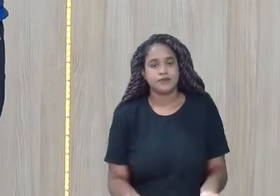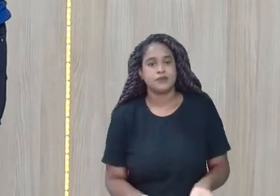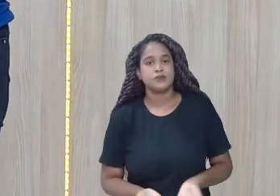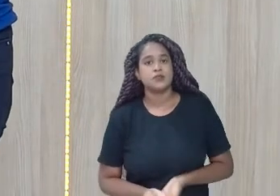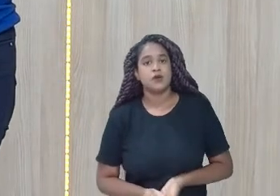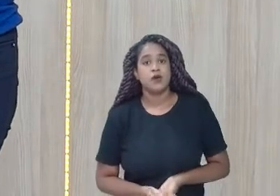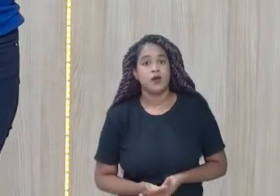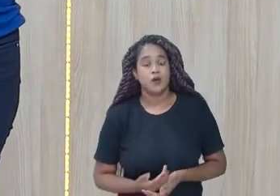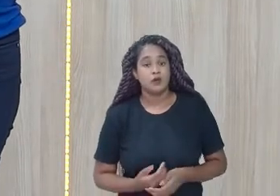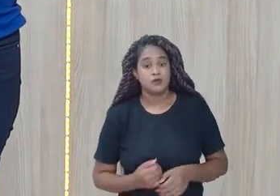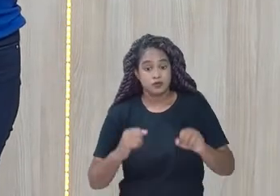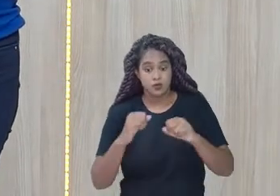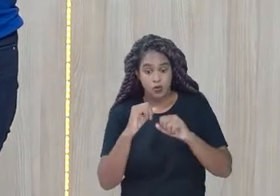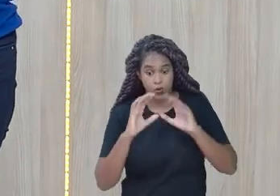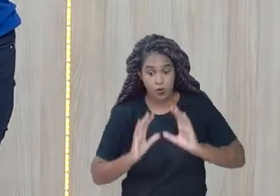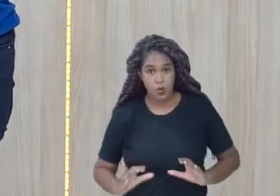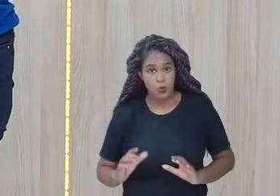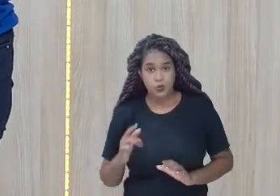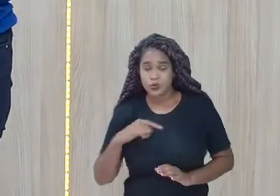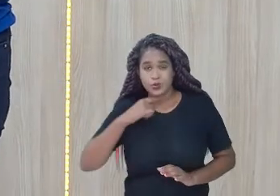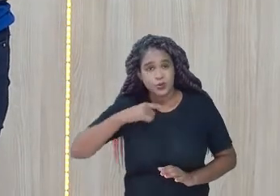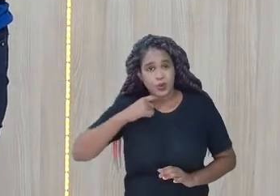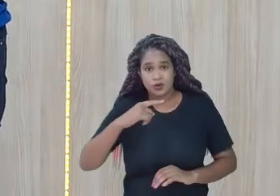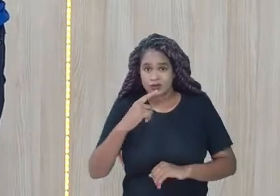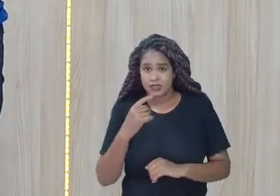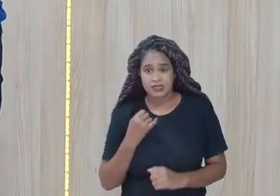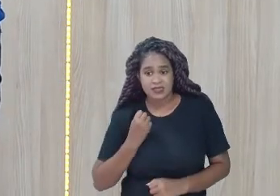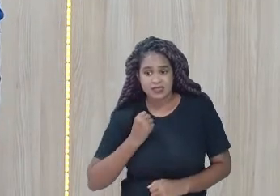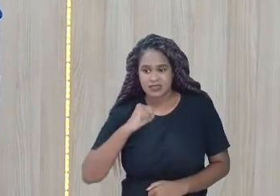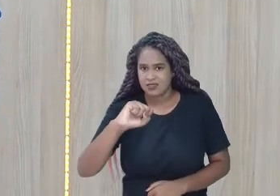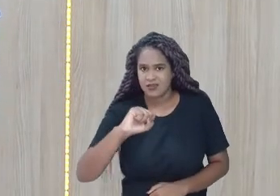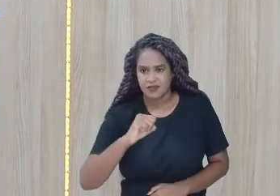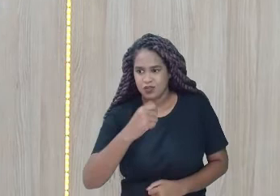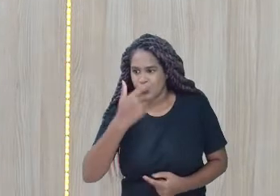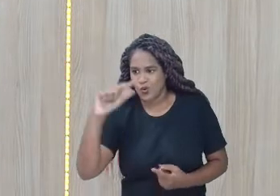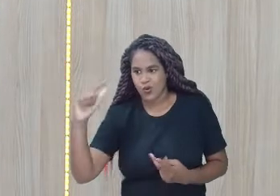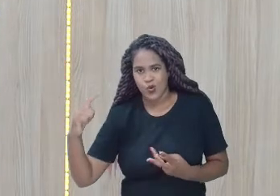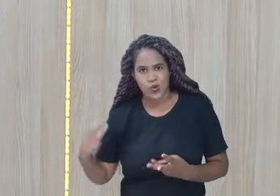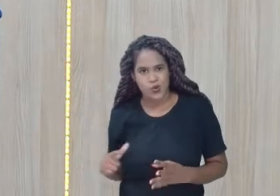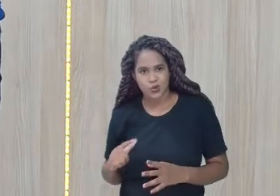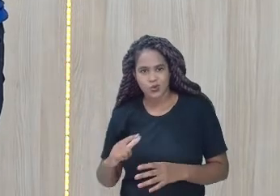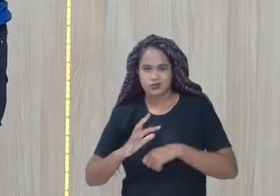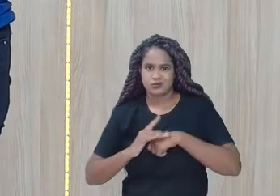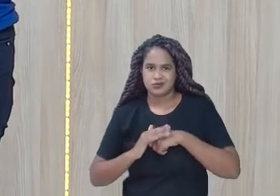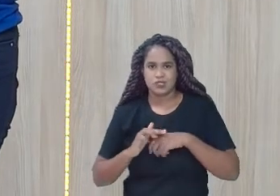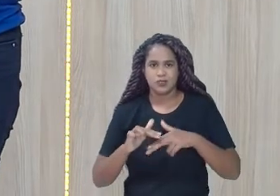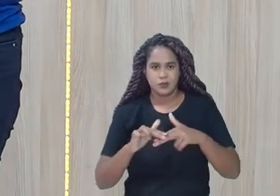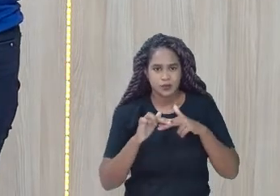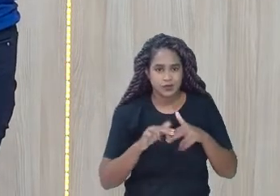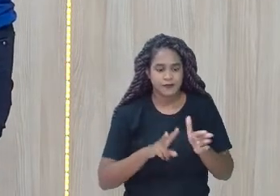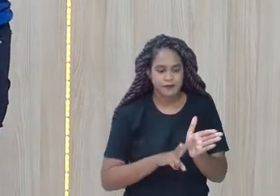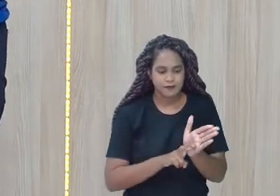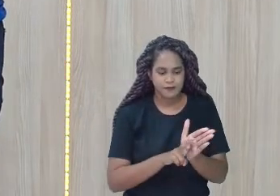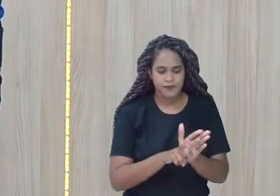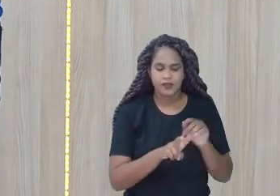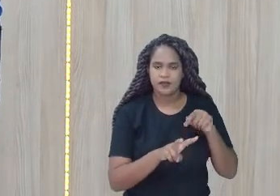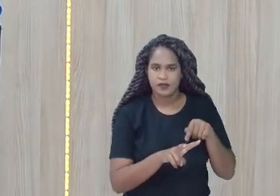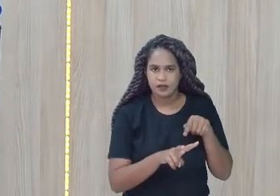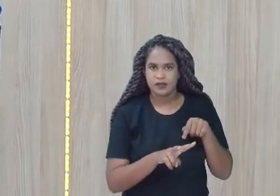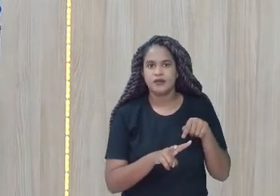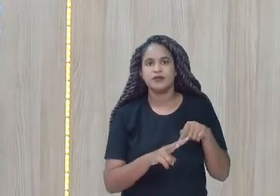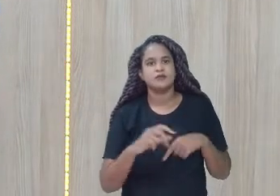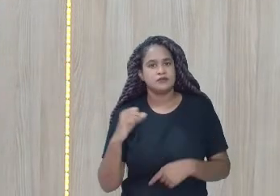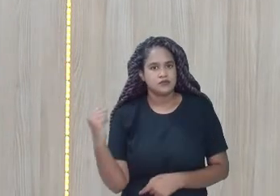não consegue se defender daquela doença. Então é um vírus realmente que ele é